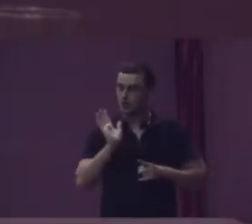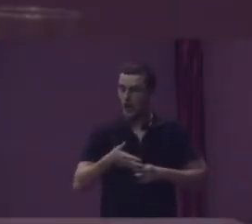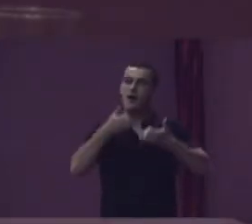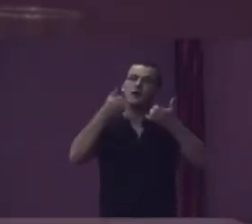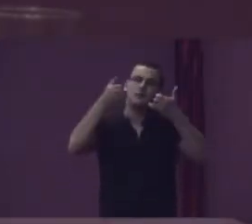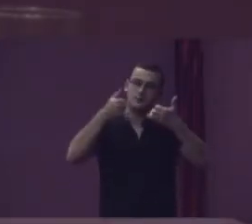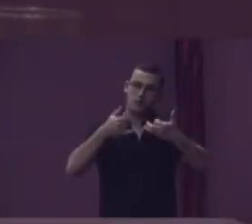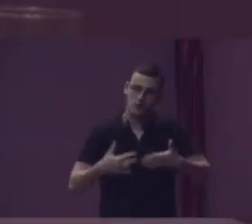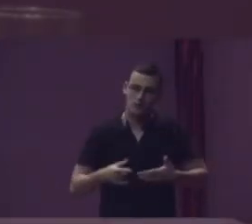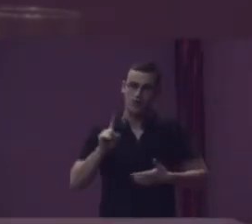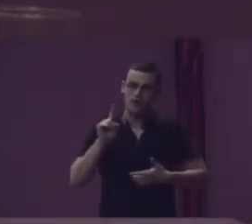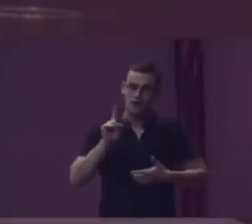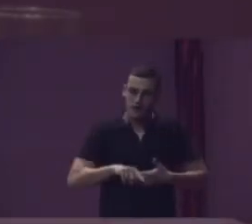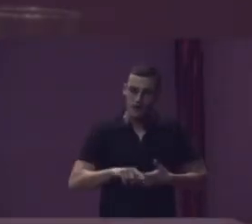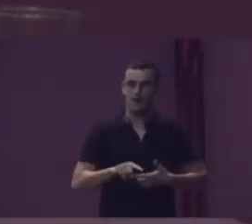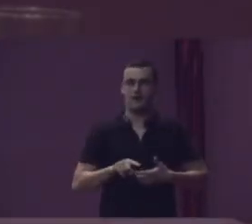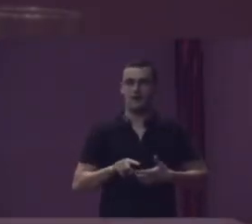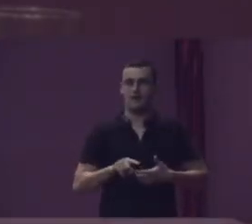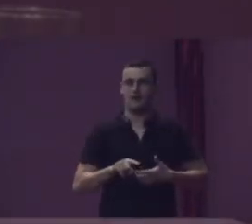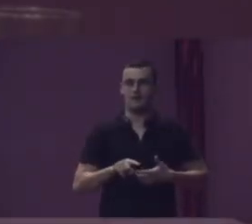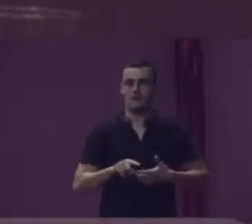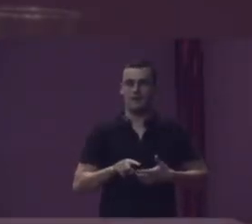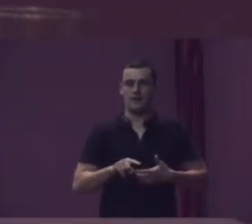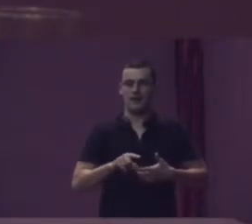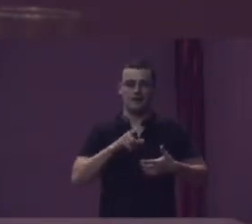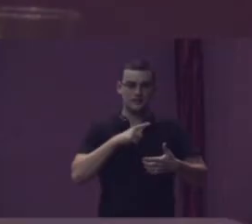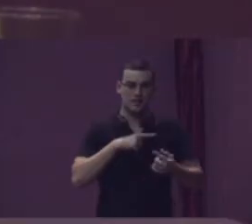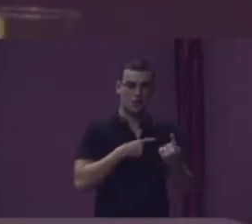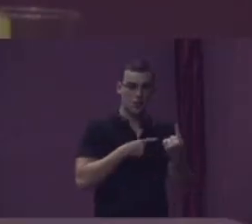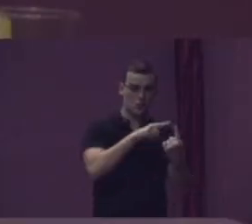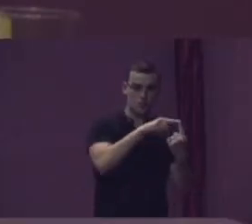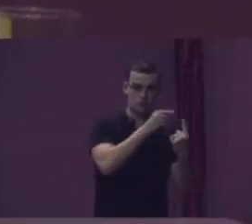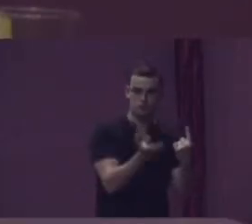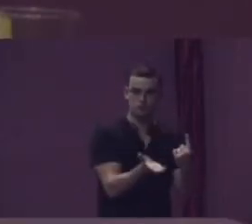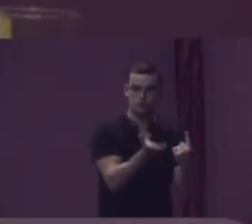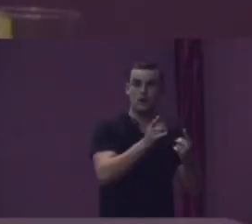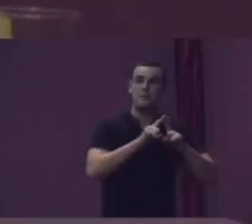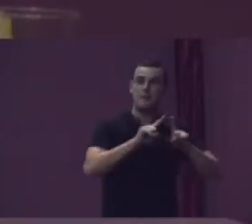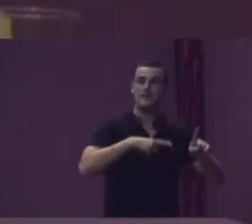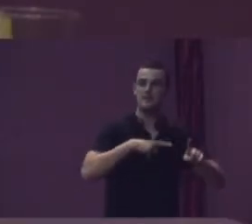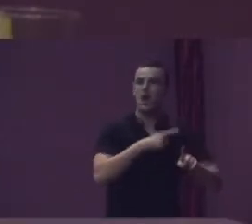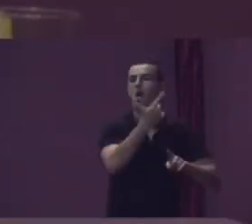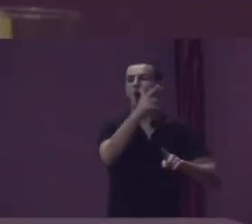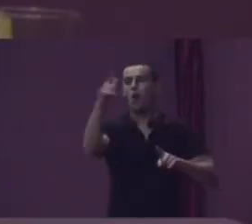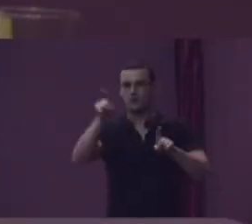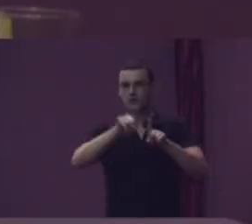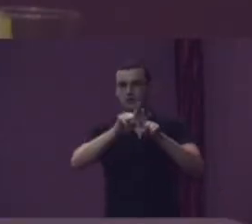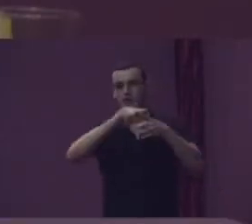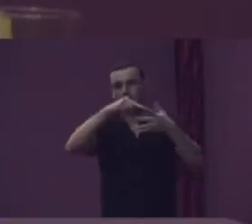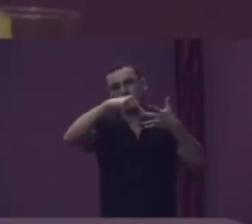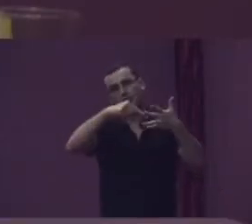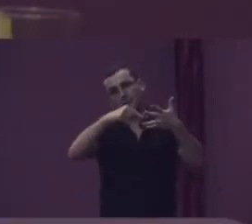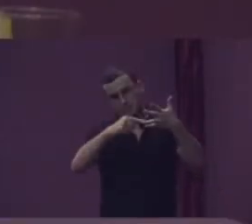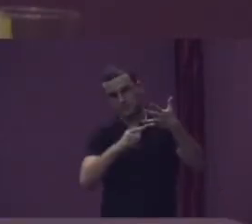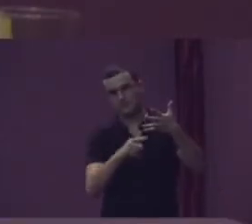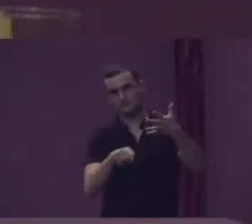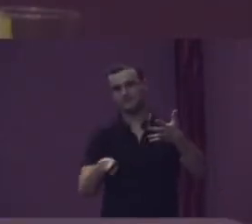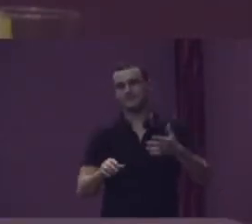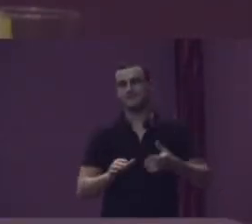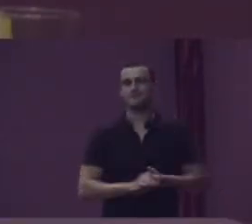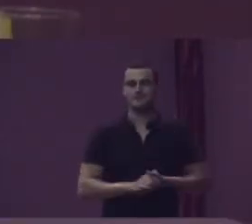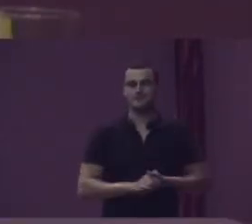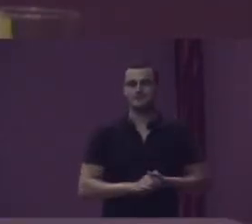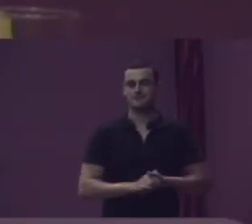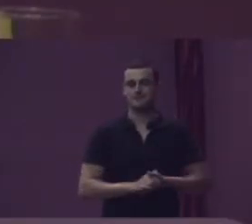aspecto proeminente, mas ele é uma ponta de um conjunto de outras intervenções também que fazem parte. Pela magnitude da cesariana, ela é,